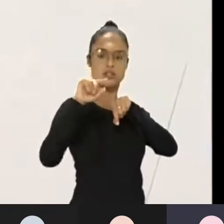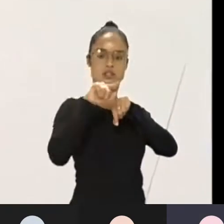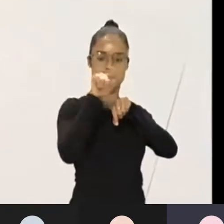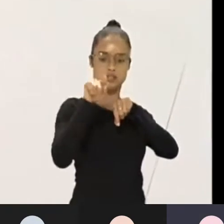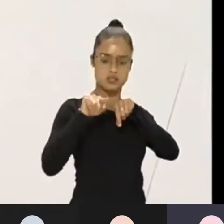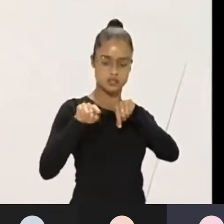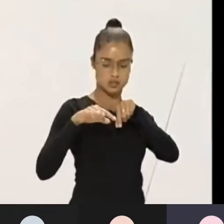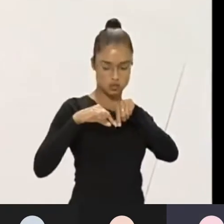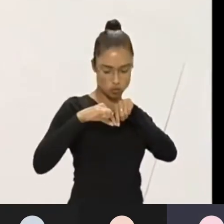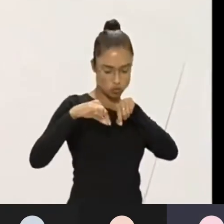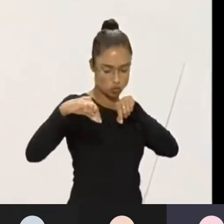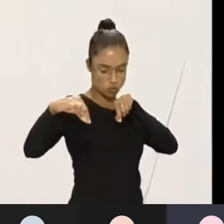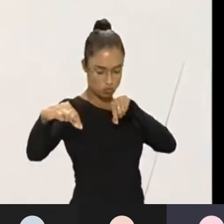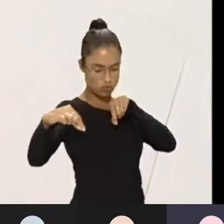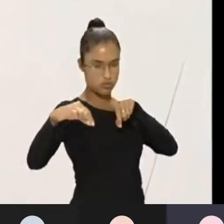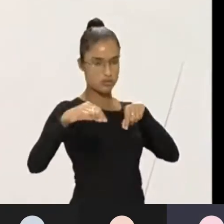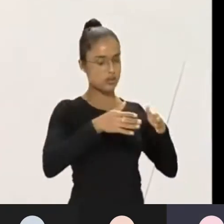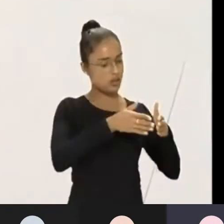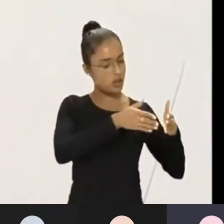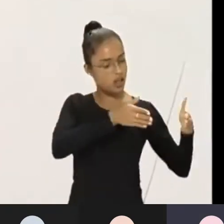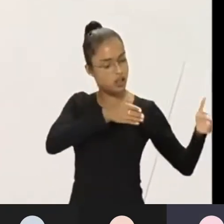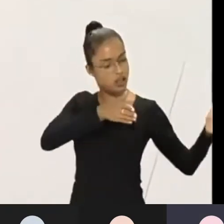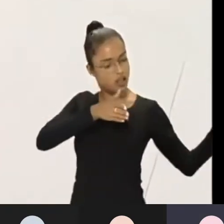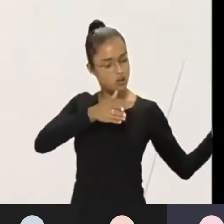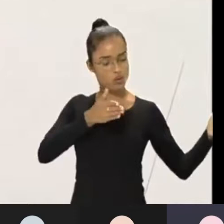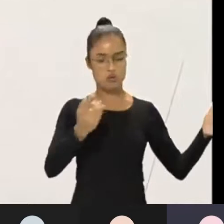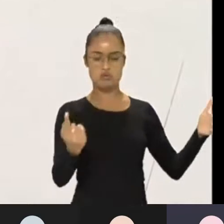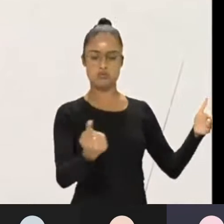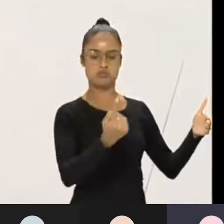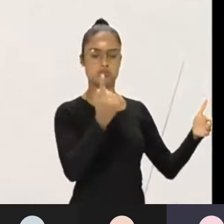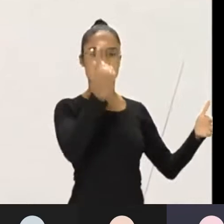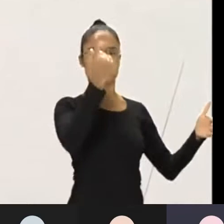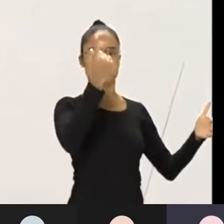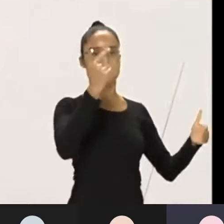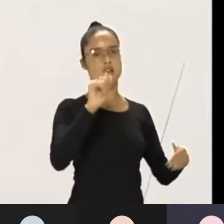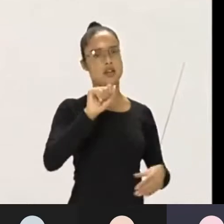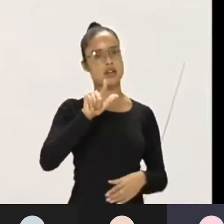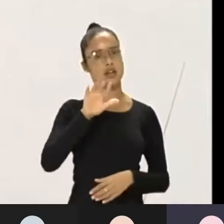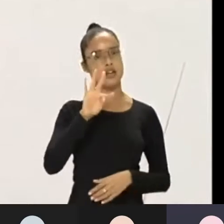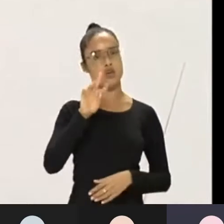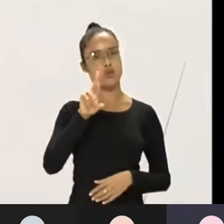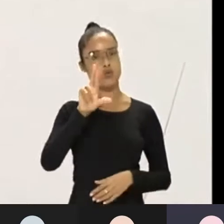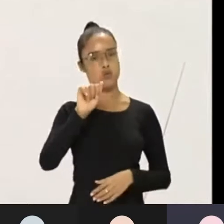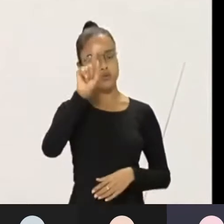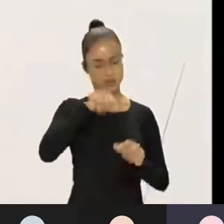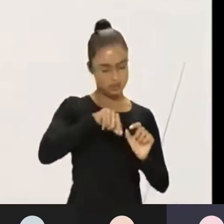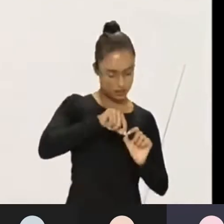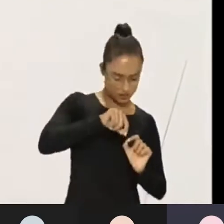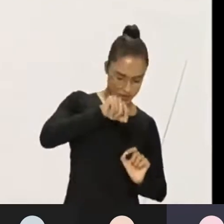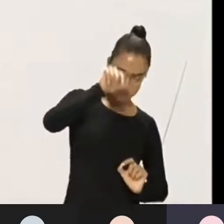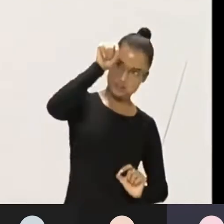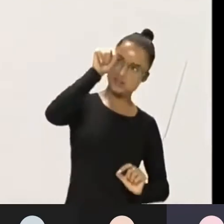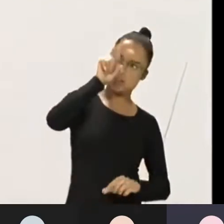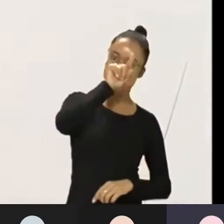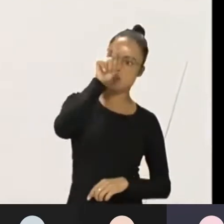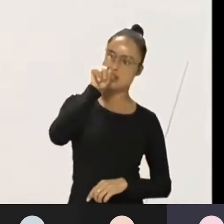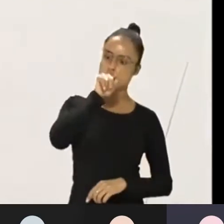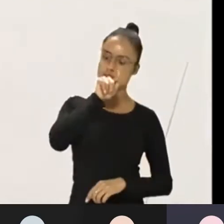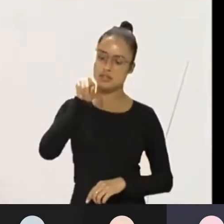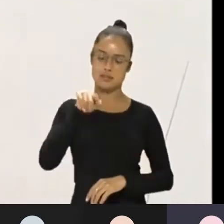altura. Então, os eixos isométricos. Quando você desenha a peça, você não precisa deixar esses eixos. Eu deixei só para você compreender como que ele foi